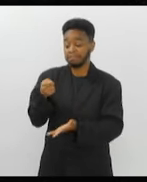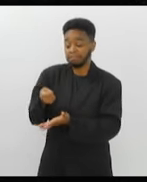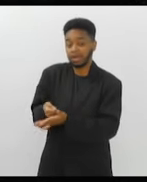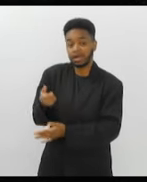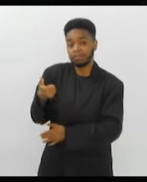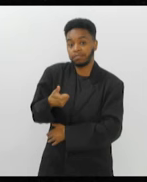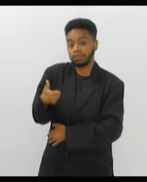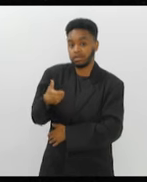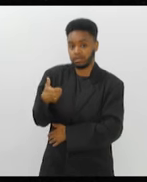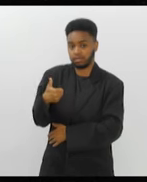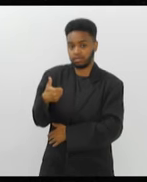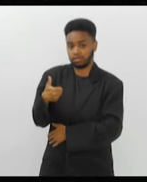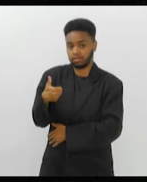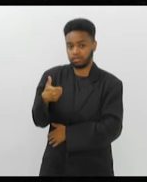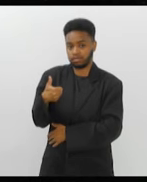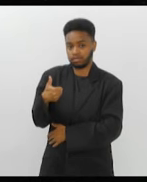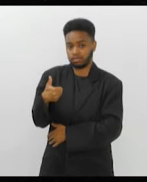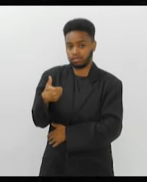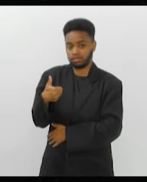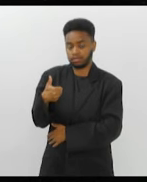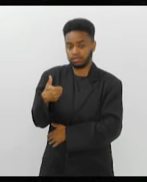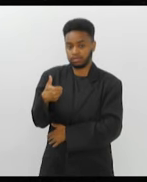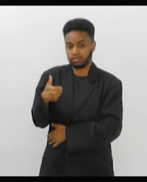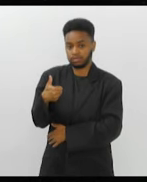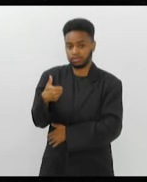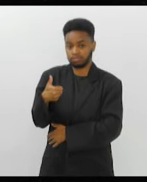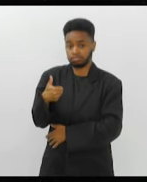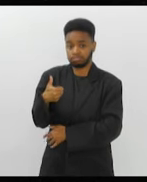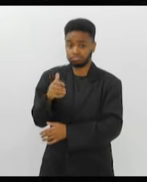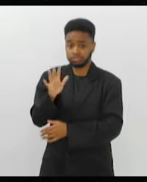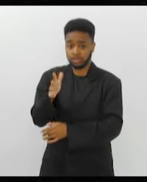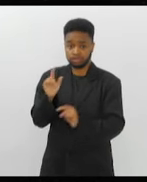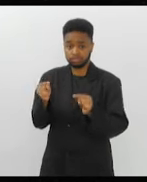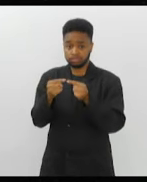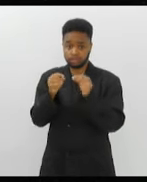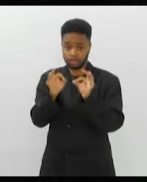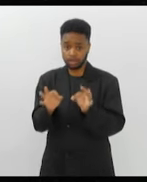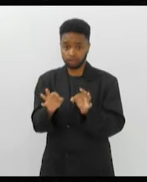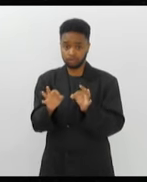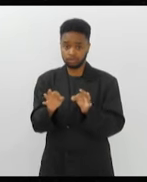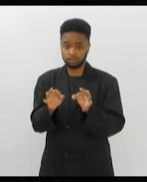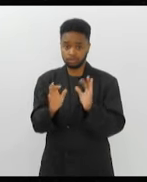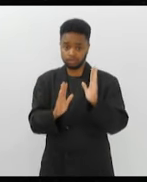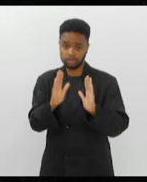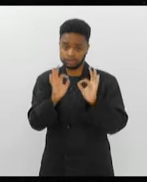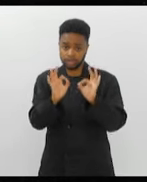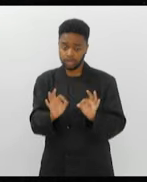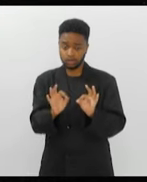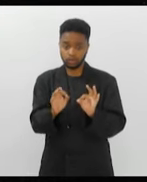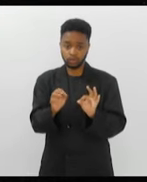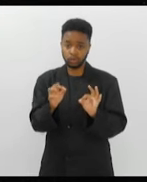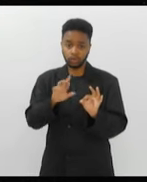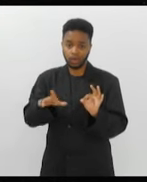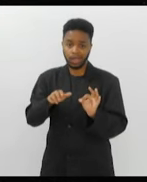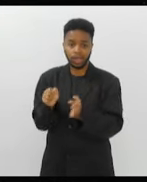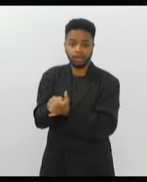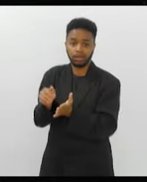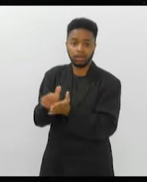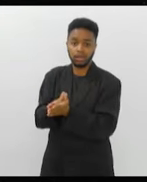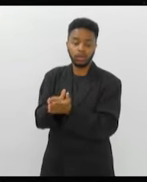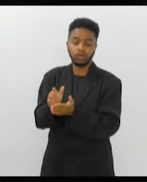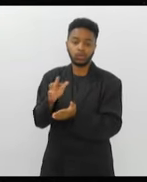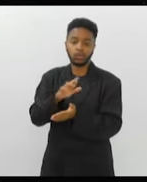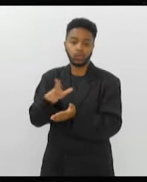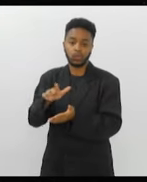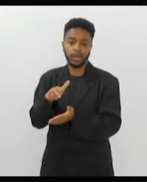primeira parcela, você está em dia com o seu carnê, o teu nome não vai para a Serasa, você